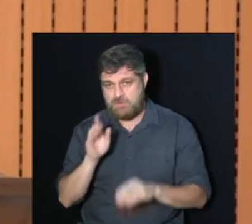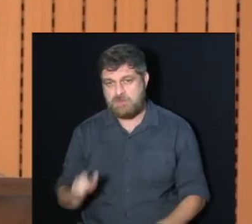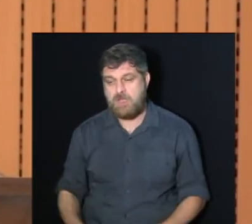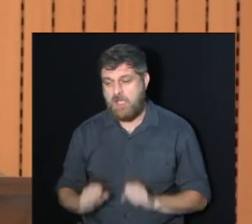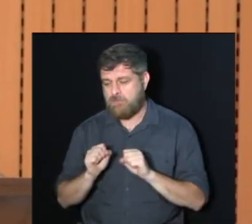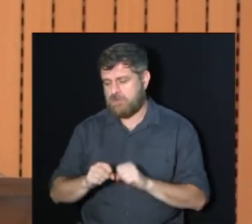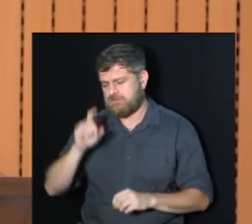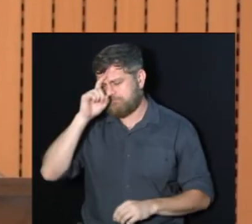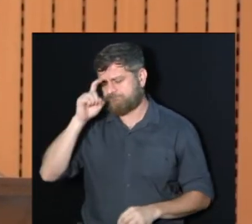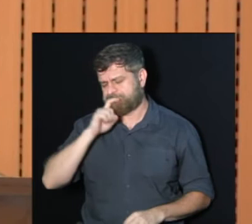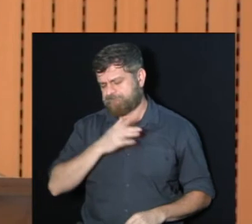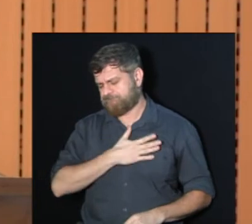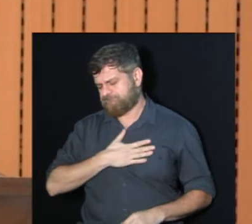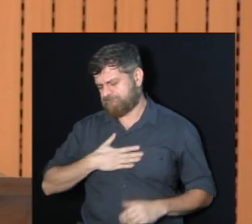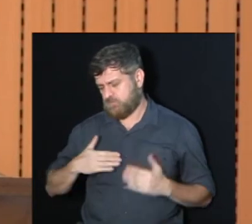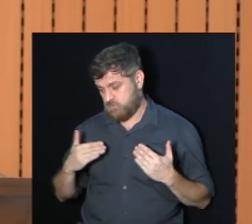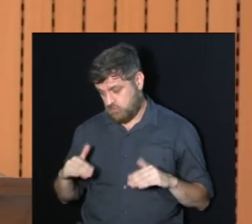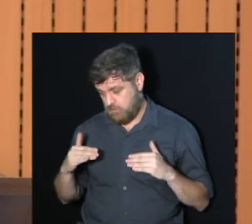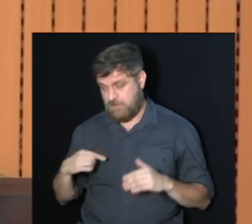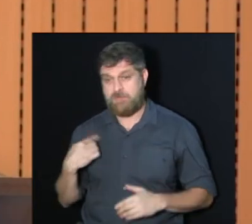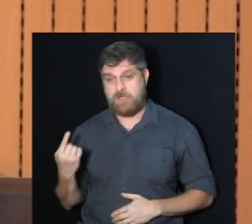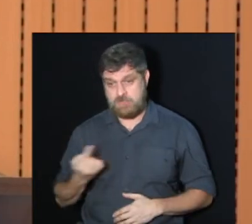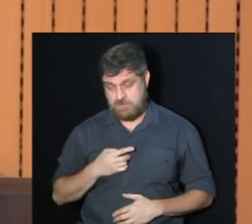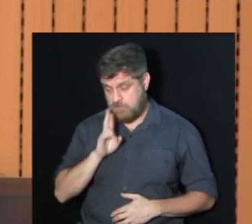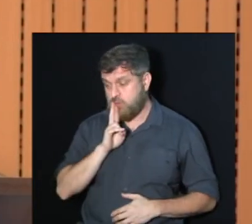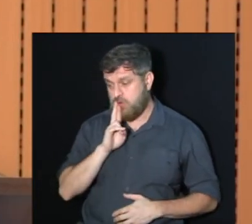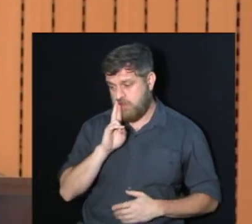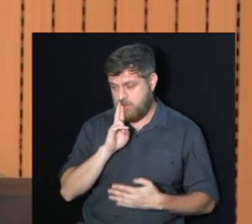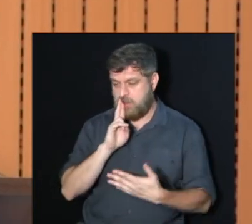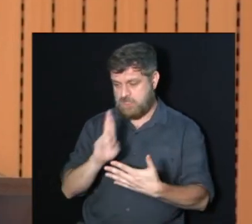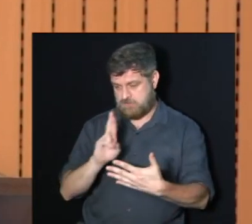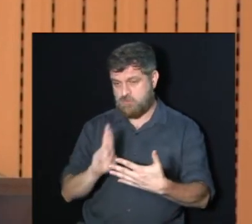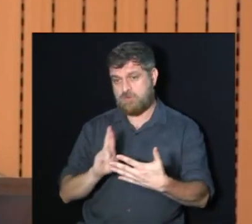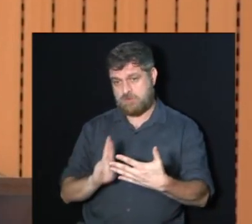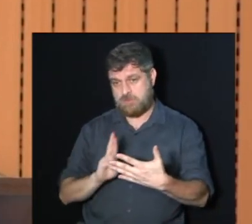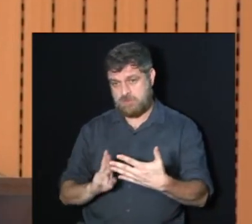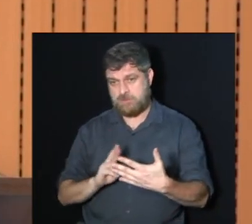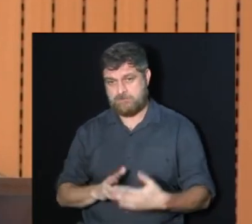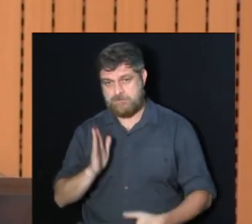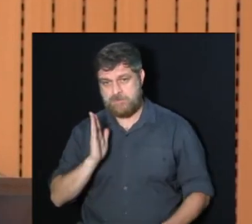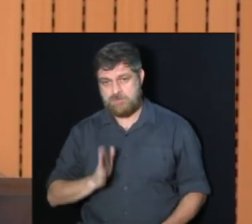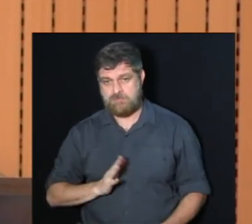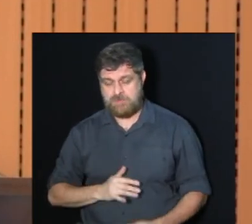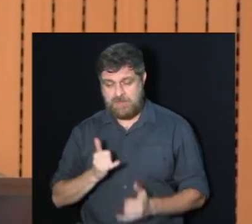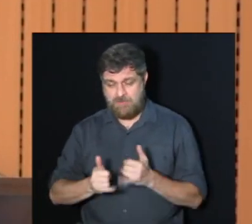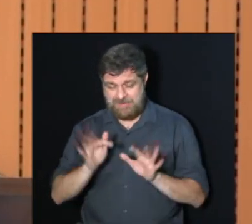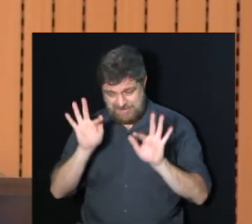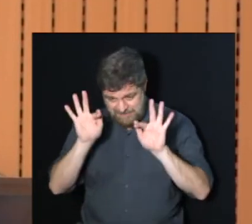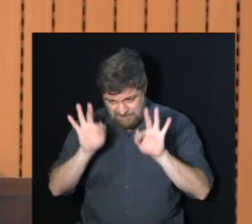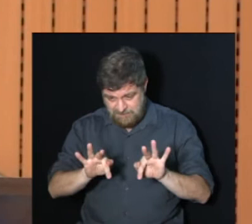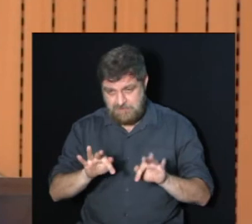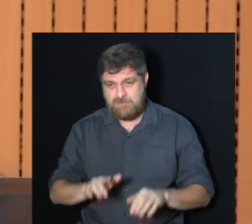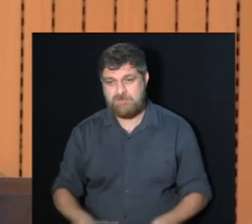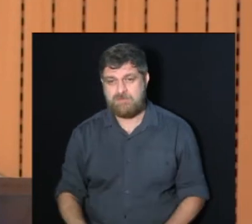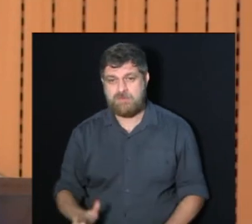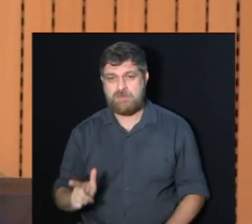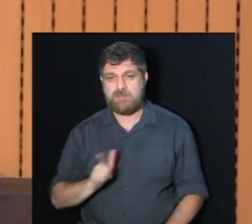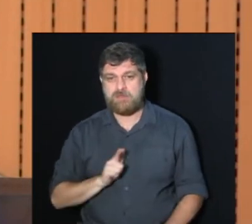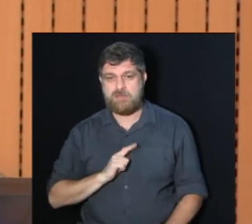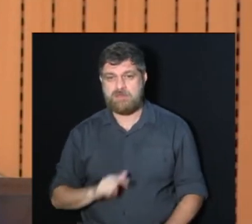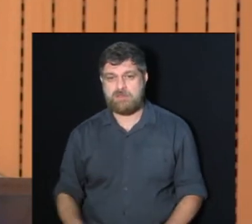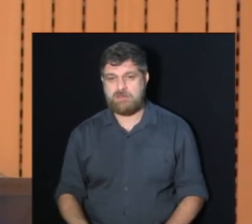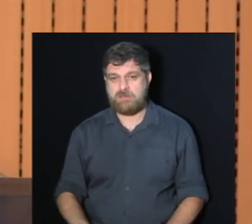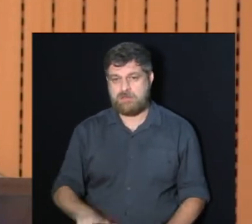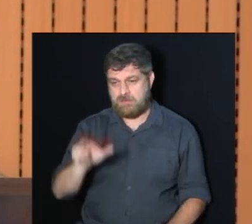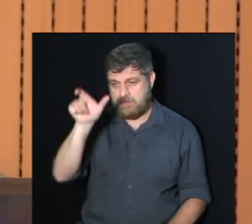ficar tranquilas e tranquilas que nós estaremos respondendo. E, já encerrando, eu recebi uma fala de uma das